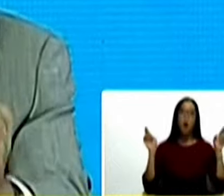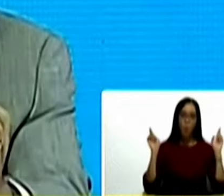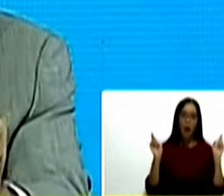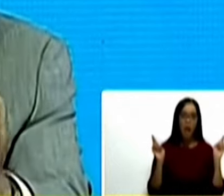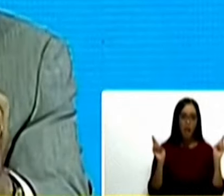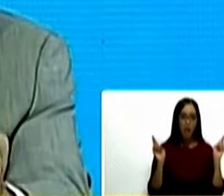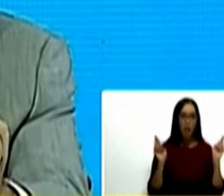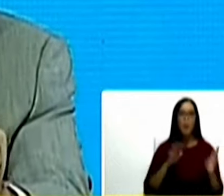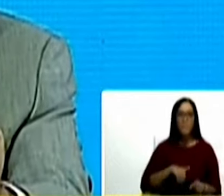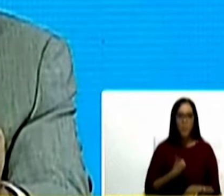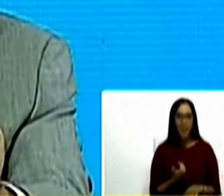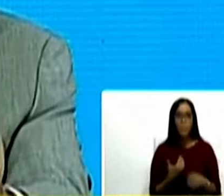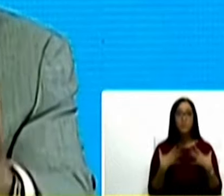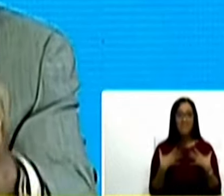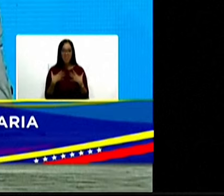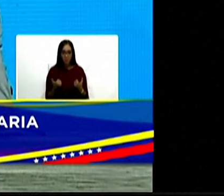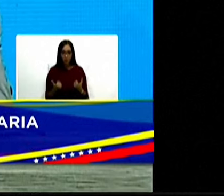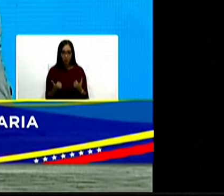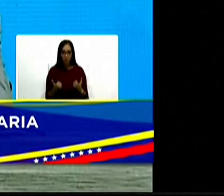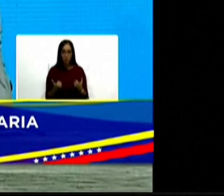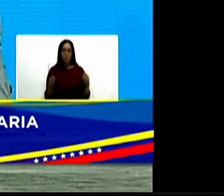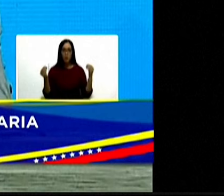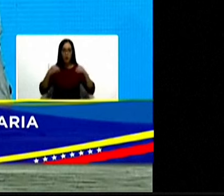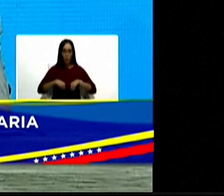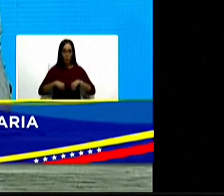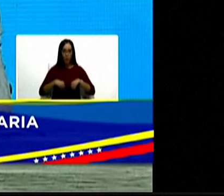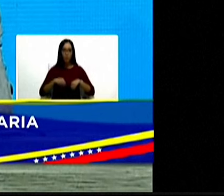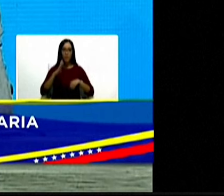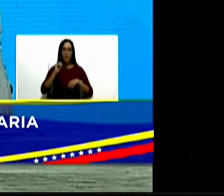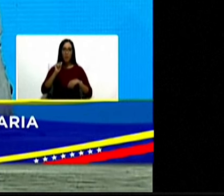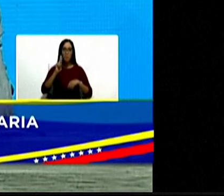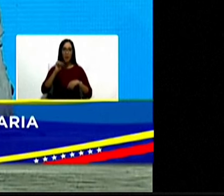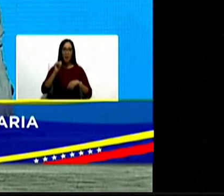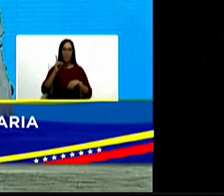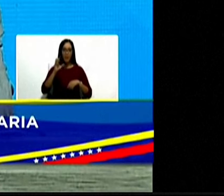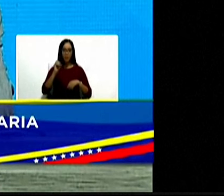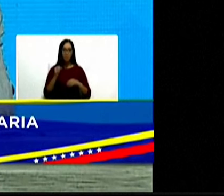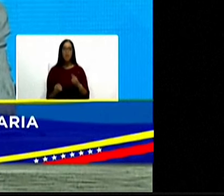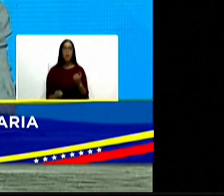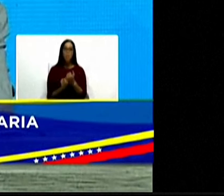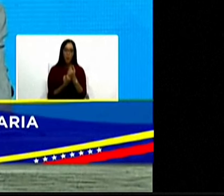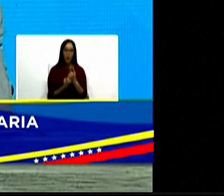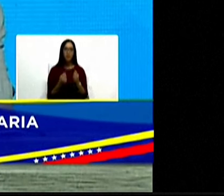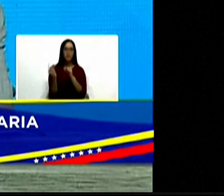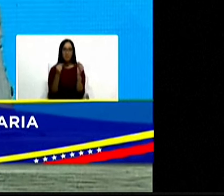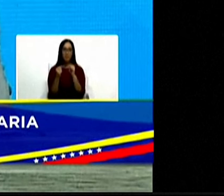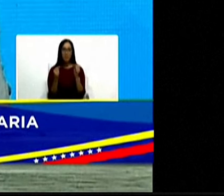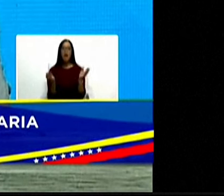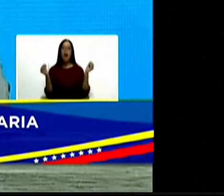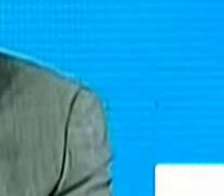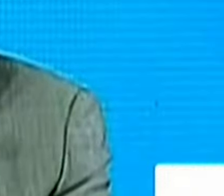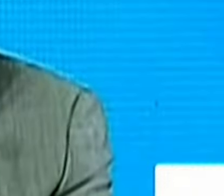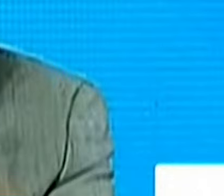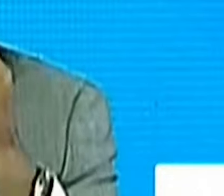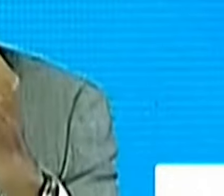O presidente da Venezuela, Nicolás Maduro, disse nesta quinta-feira que os acordos com a oposição sobre as eleições presidenciais de 2024